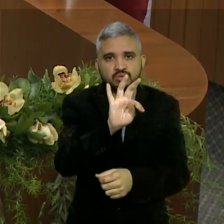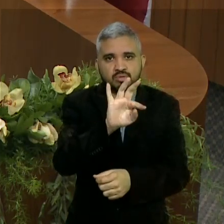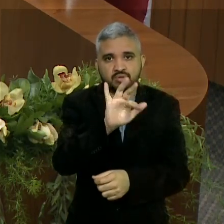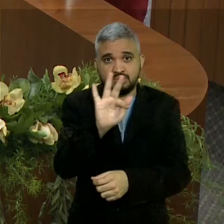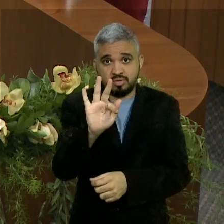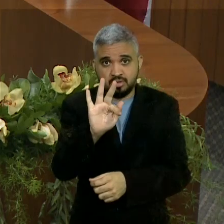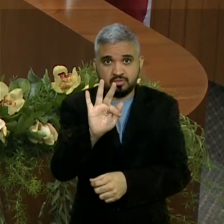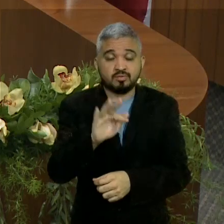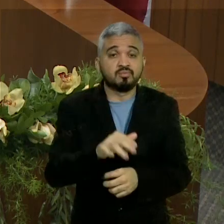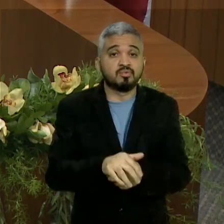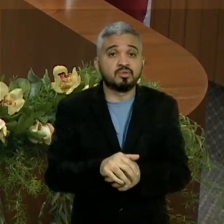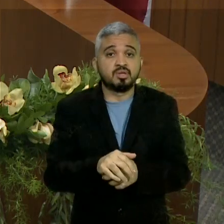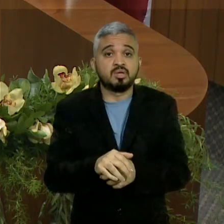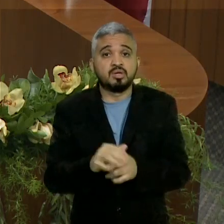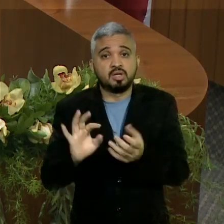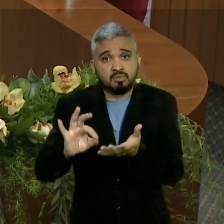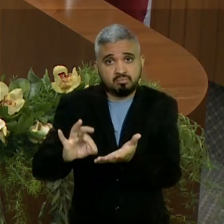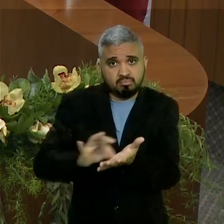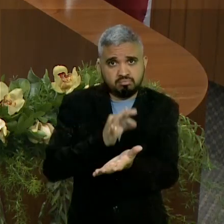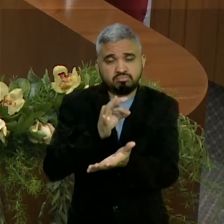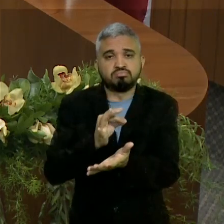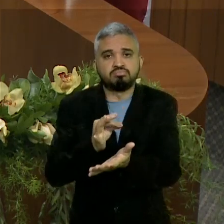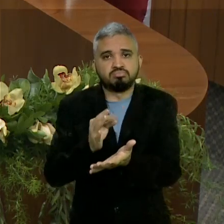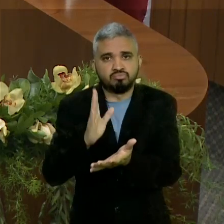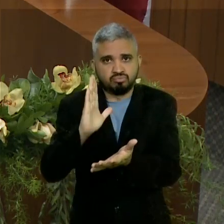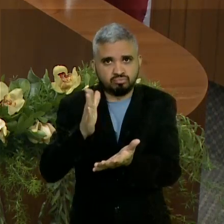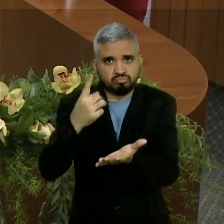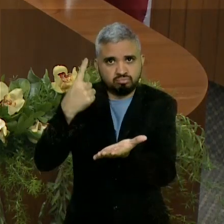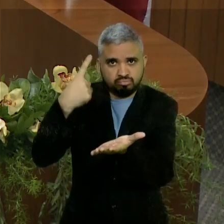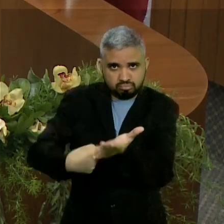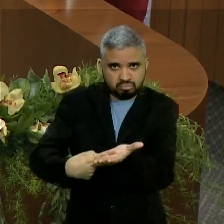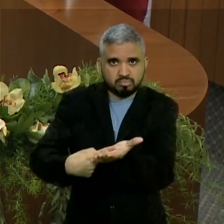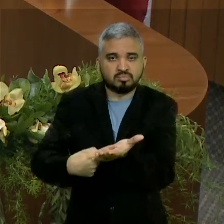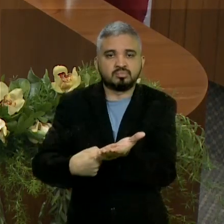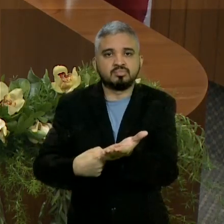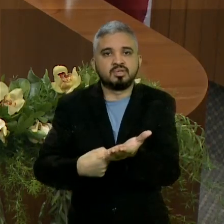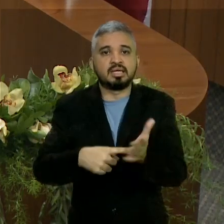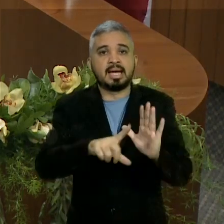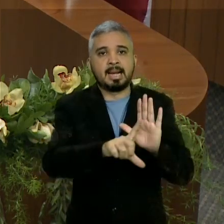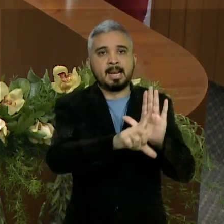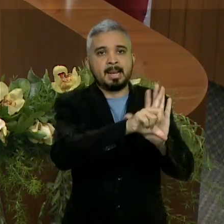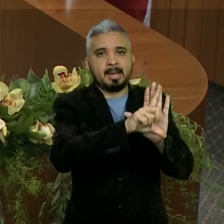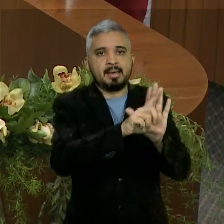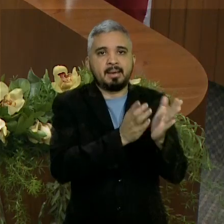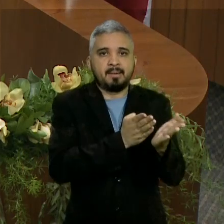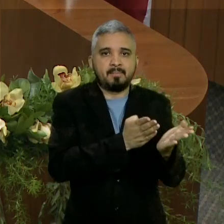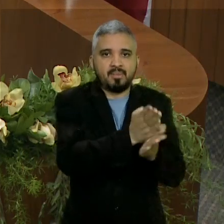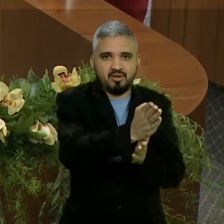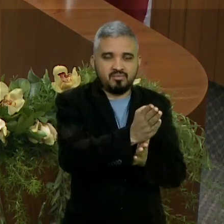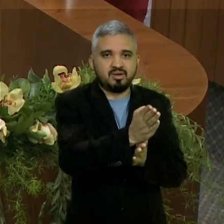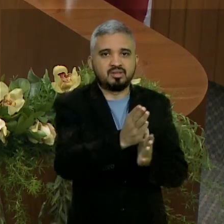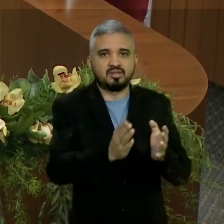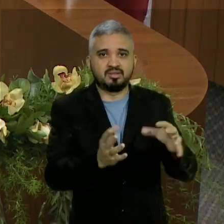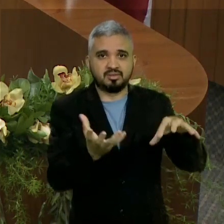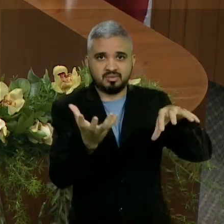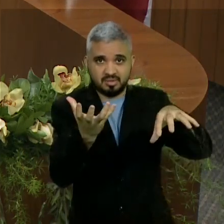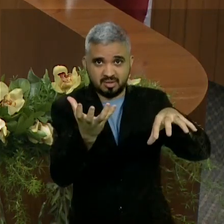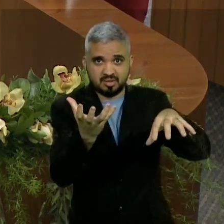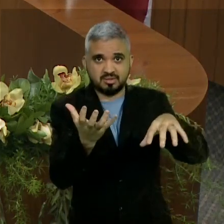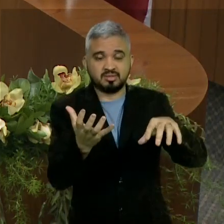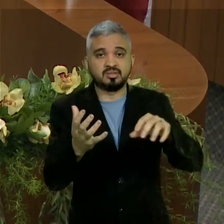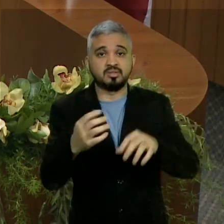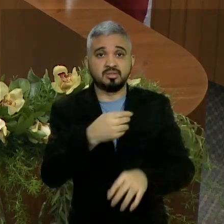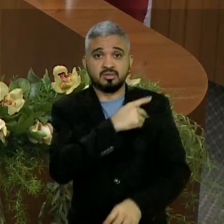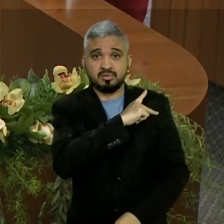acordo logado através de uma lei complementar aprovada no Congresso Nacional e sancionada pelo presidente Lula